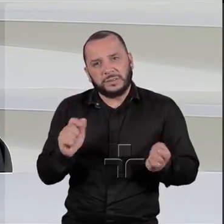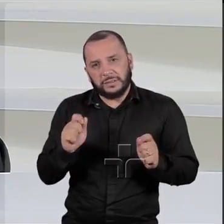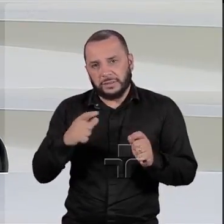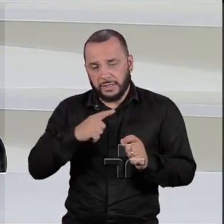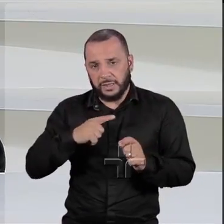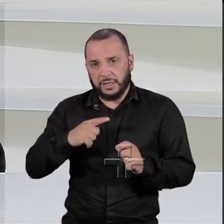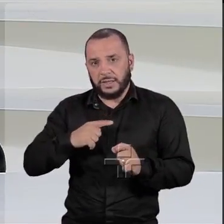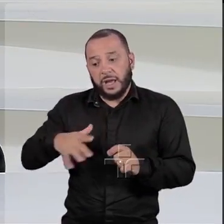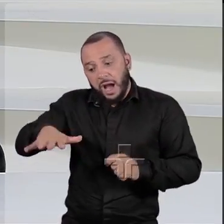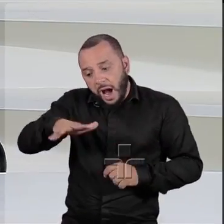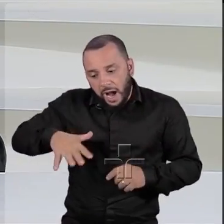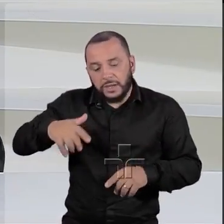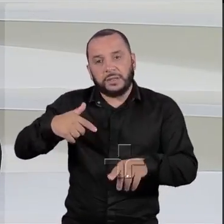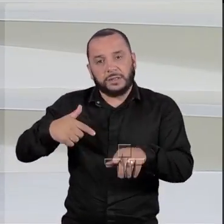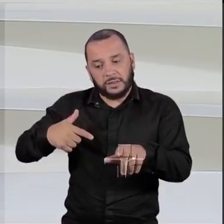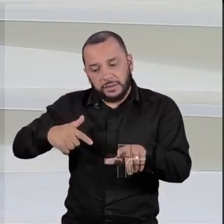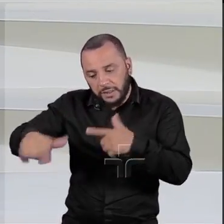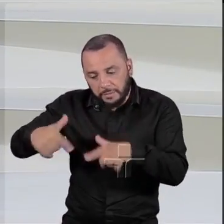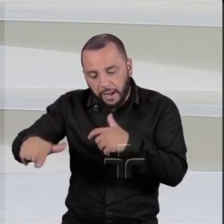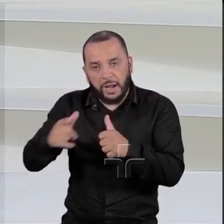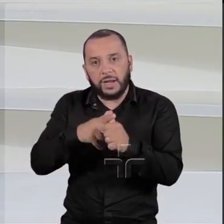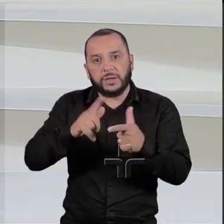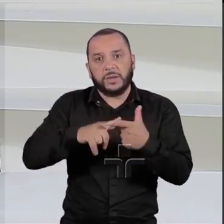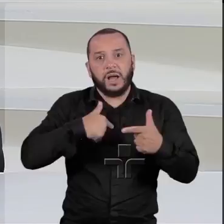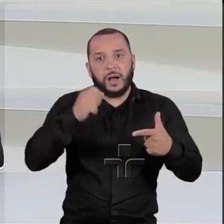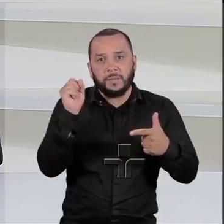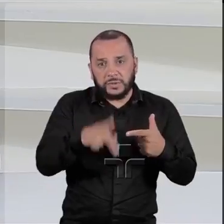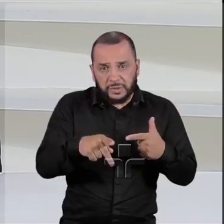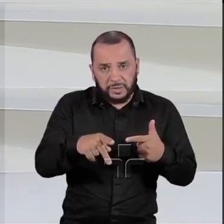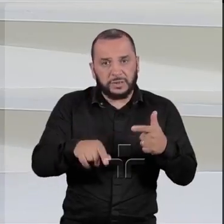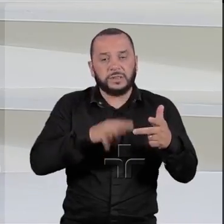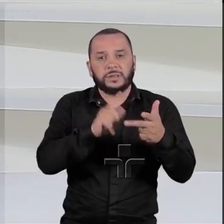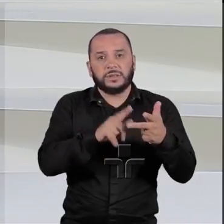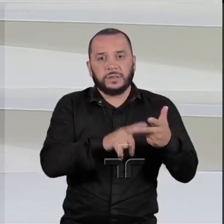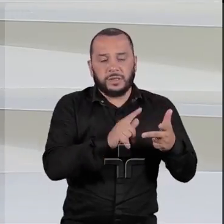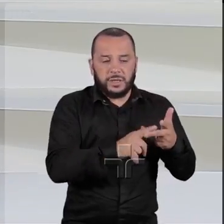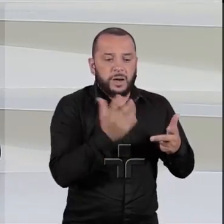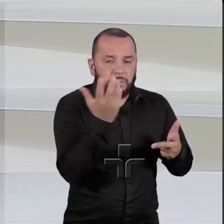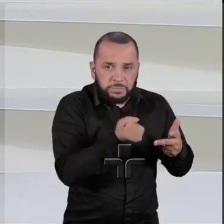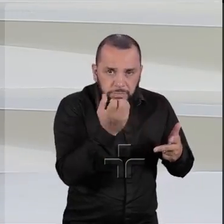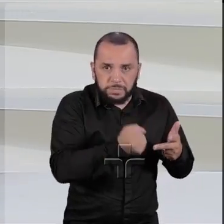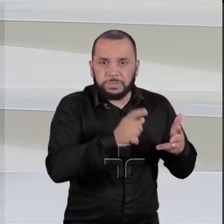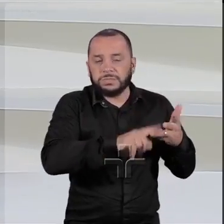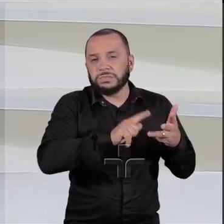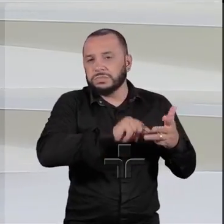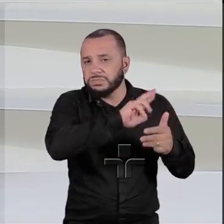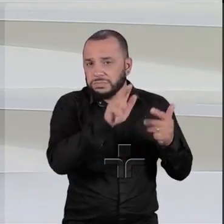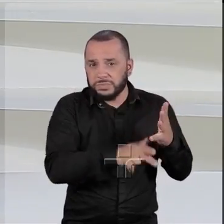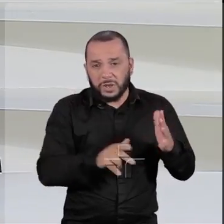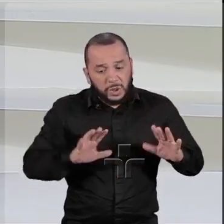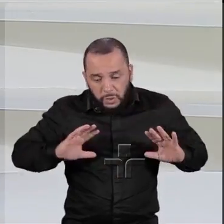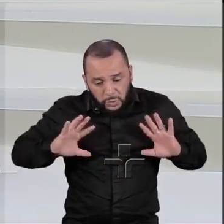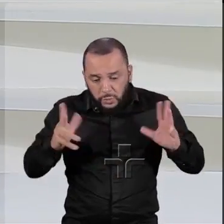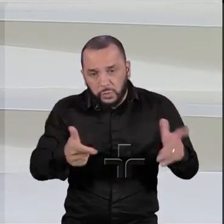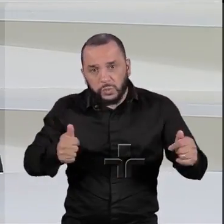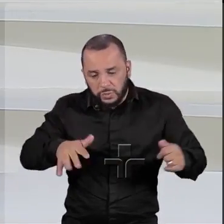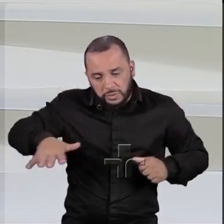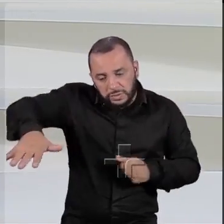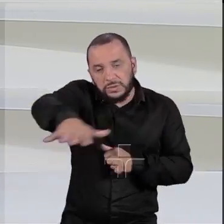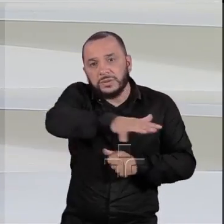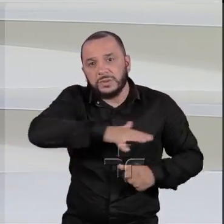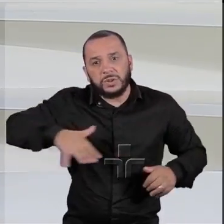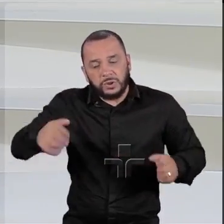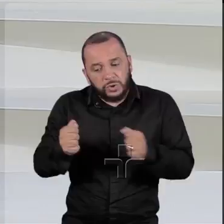previdência social e regulação do mercado de trabalho estão juntas, são políticas que se aplicam ao mesmo mercado. As